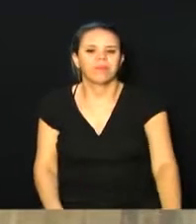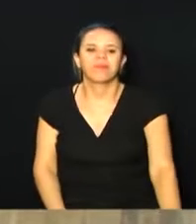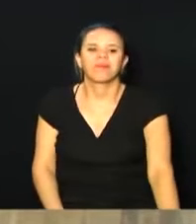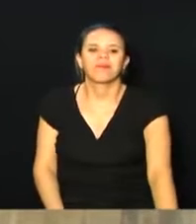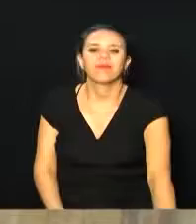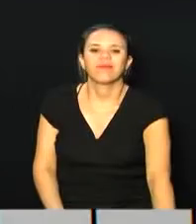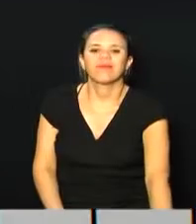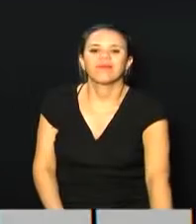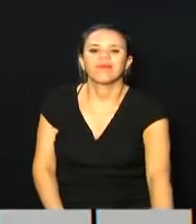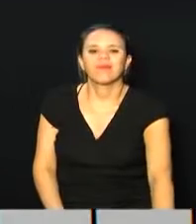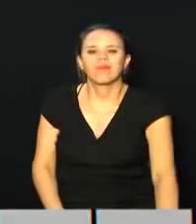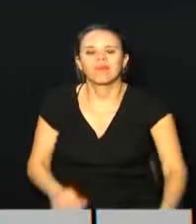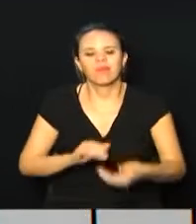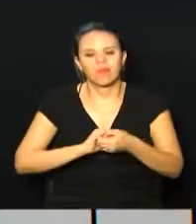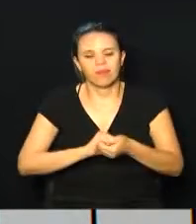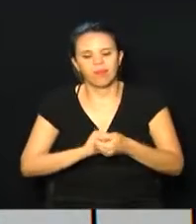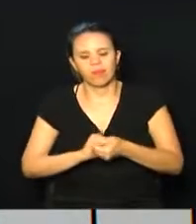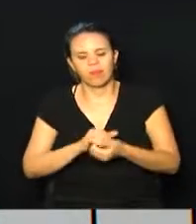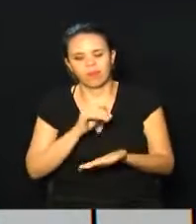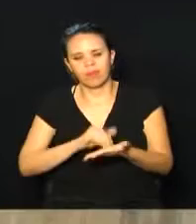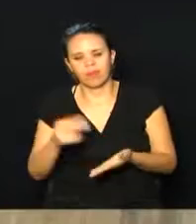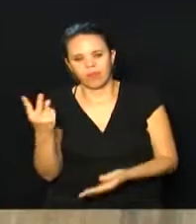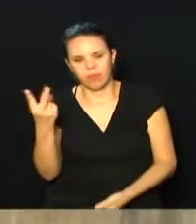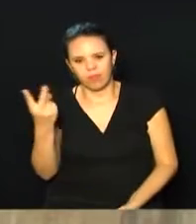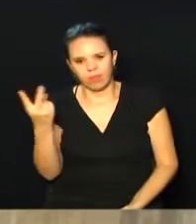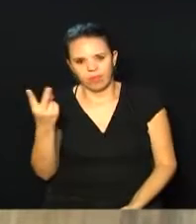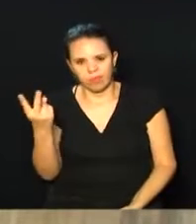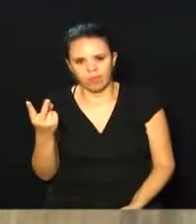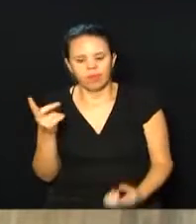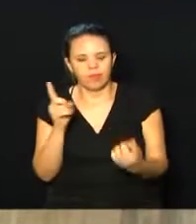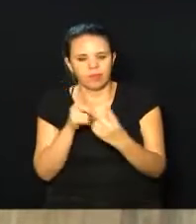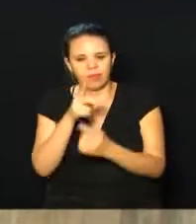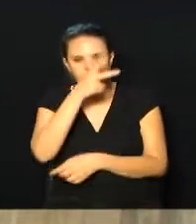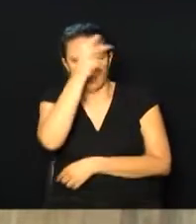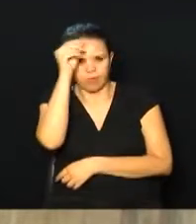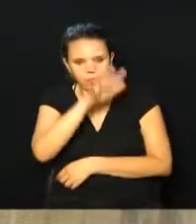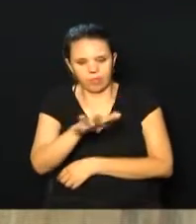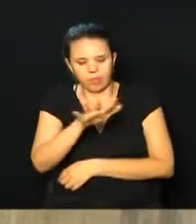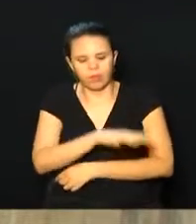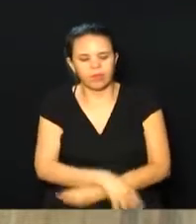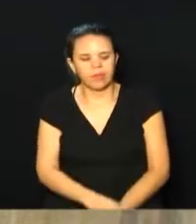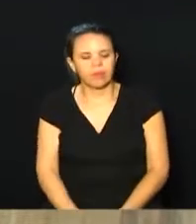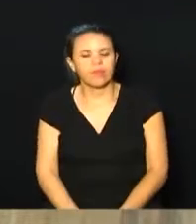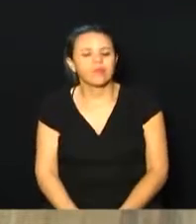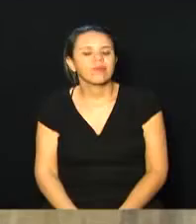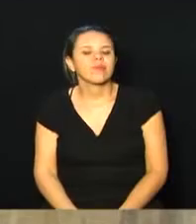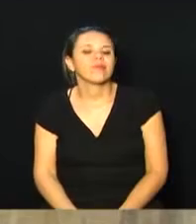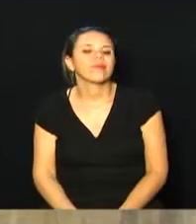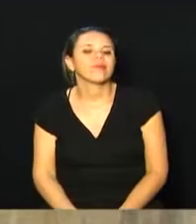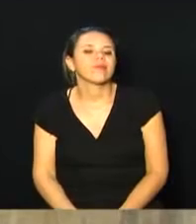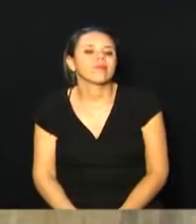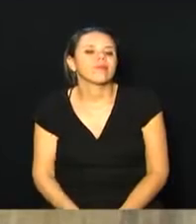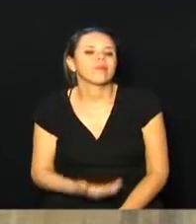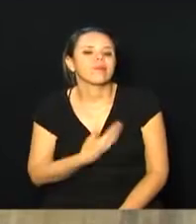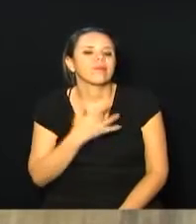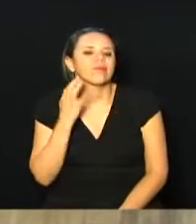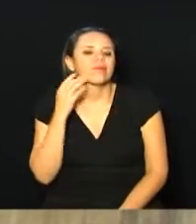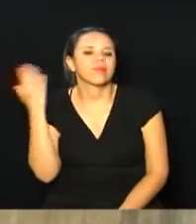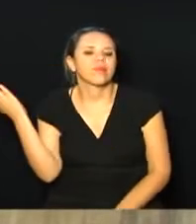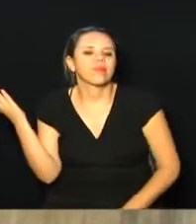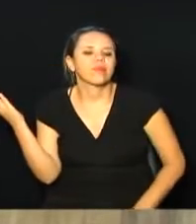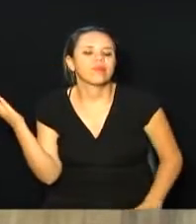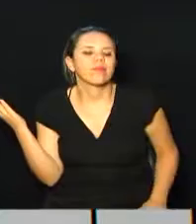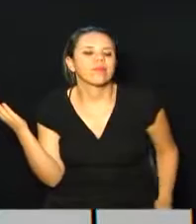também cumprimentar os secretários Paulela, de Serviço Público, Barreiro, de Infraestrutura, meu companheiro Igor aqui da